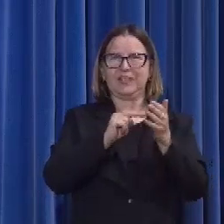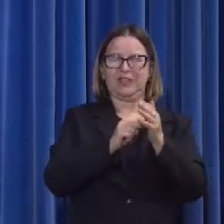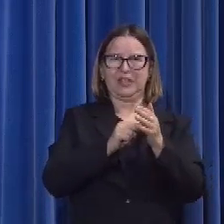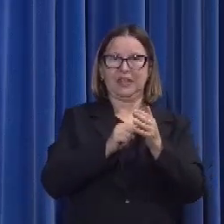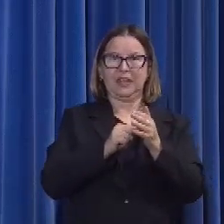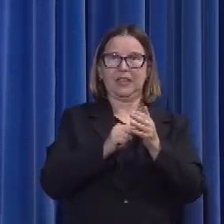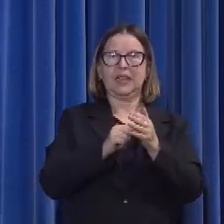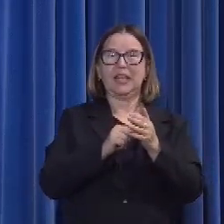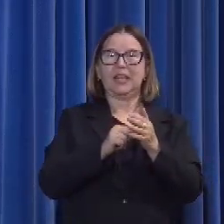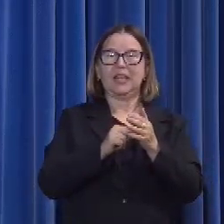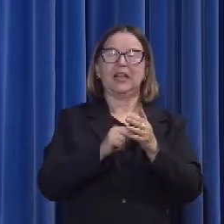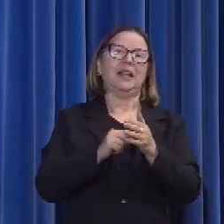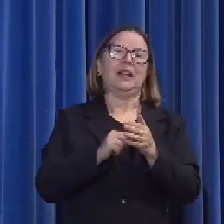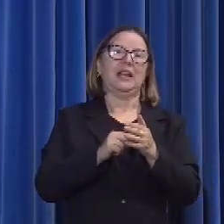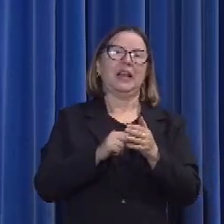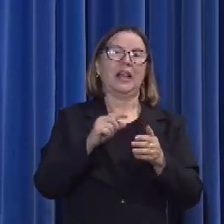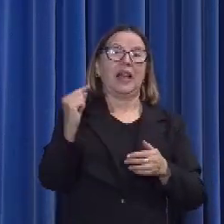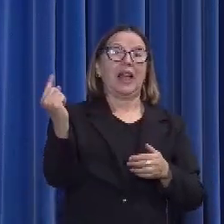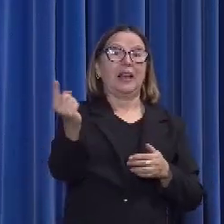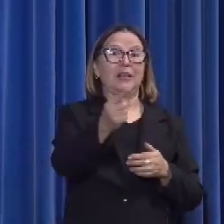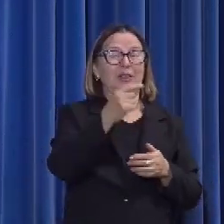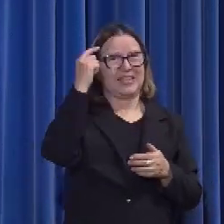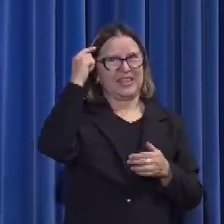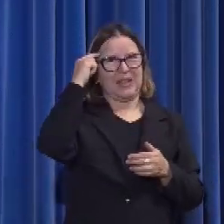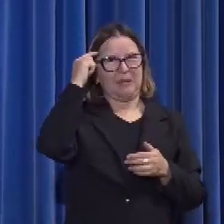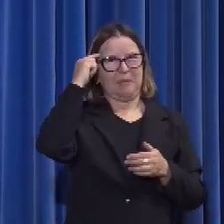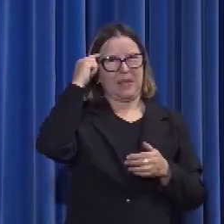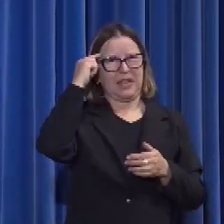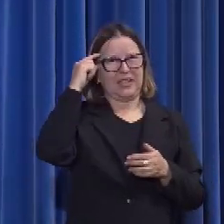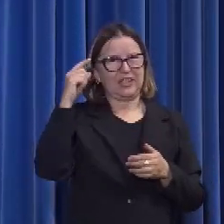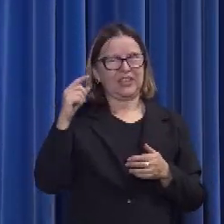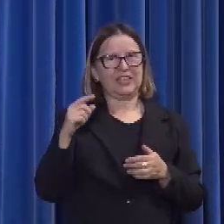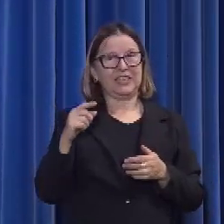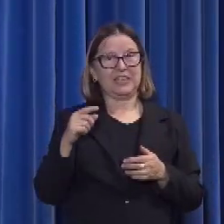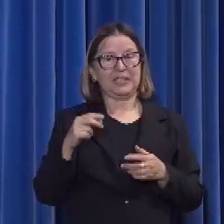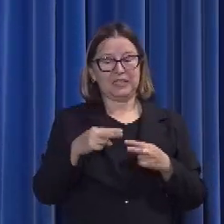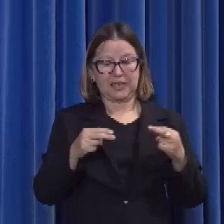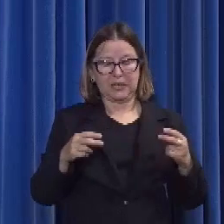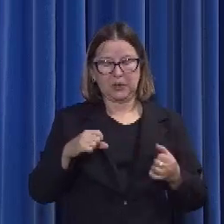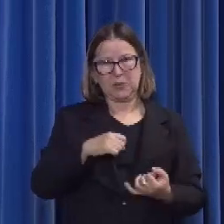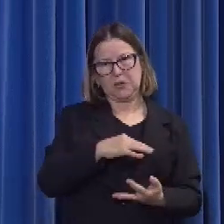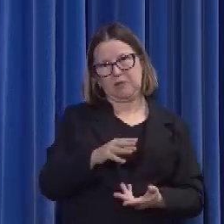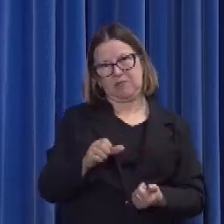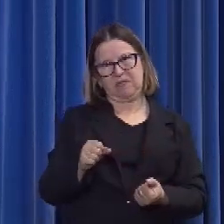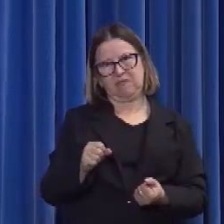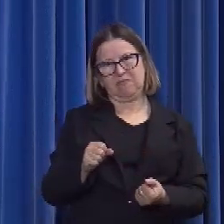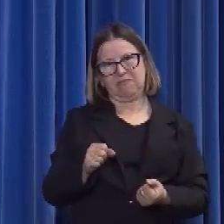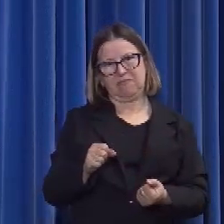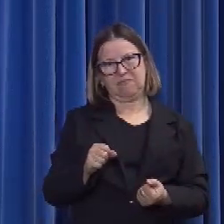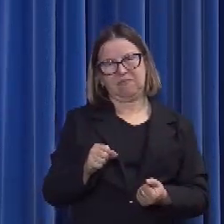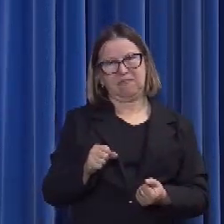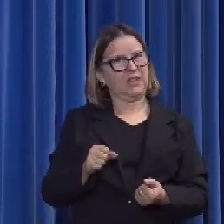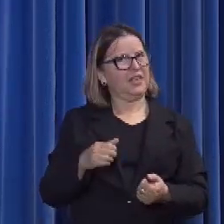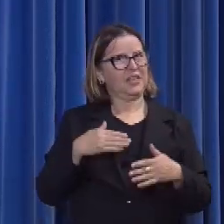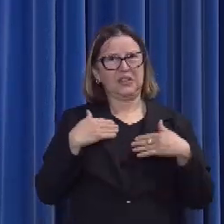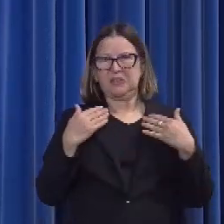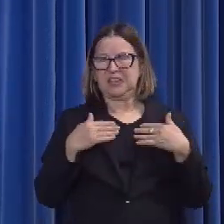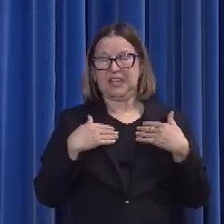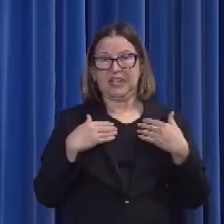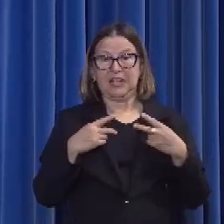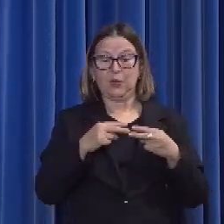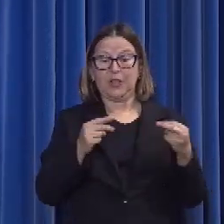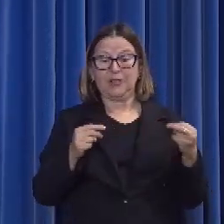mentalidade mundana, uma mente carnal, e essa não consegue se alegrar com as coisas do alto.